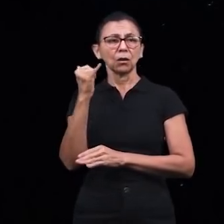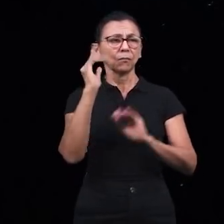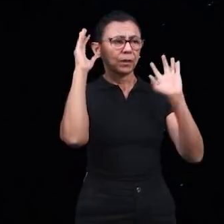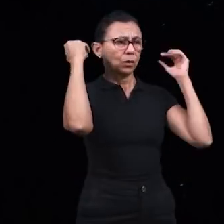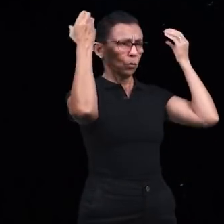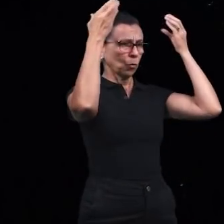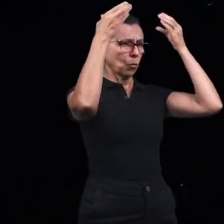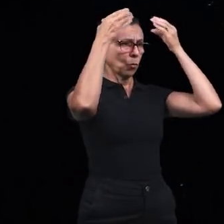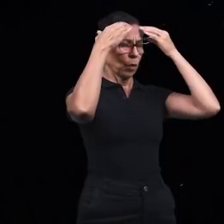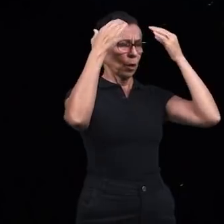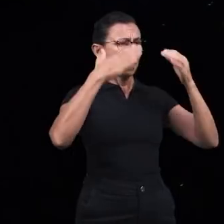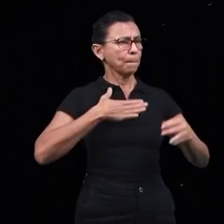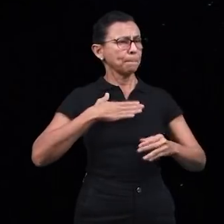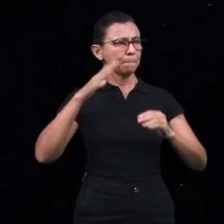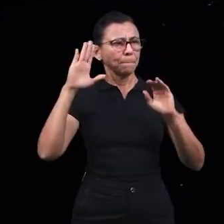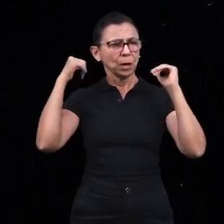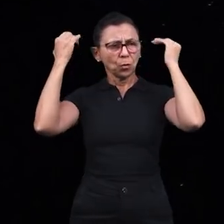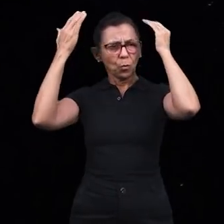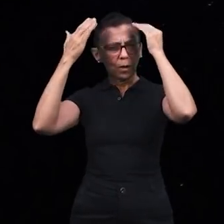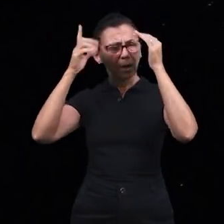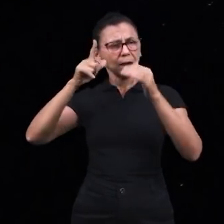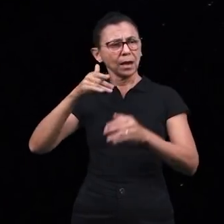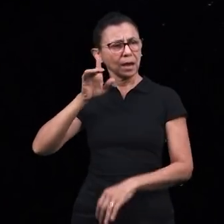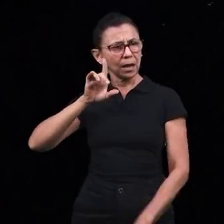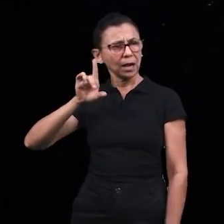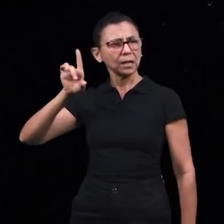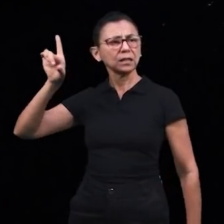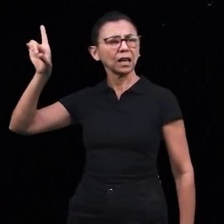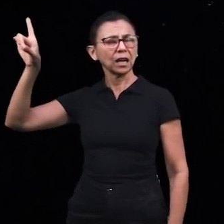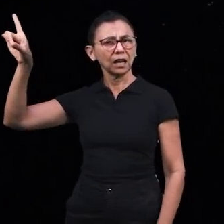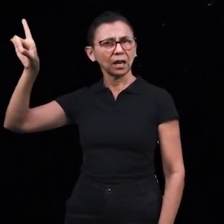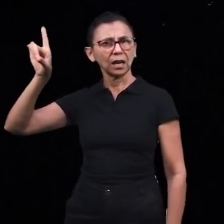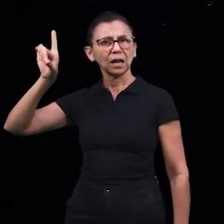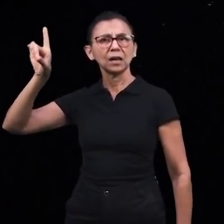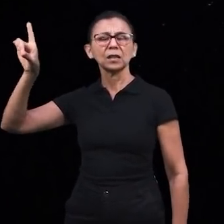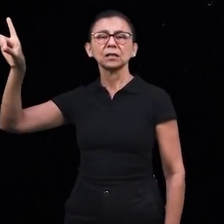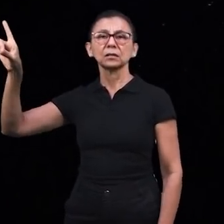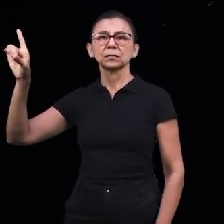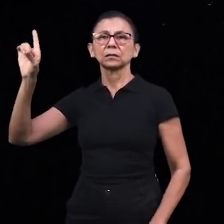Daniel na cova dos leões, o seu Deus o